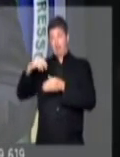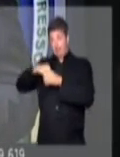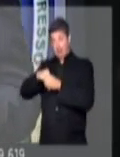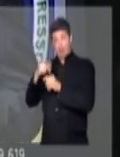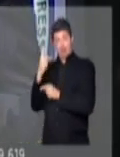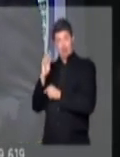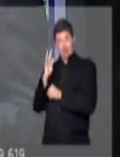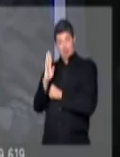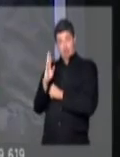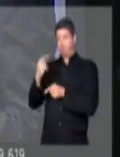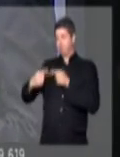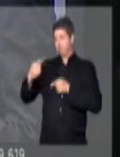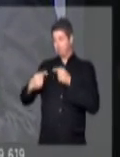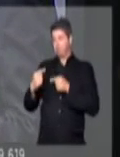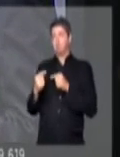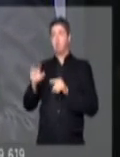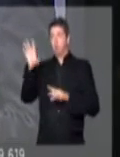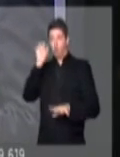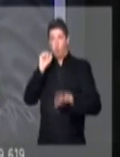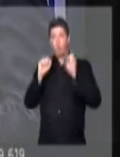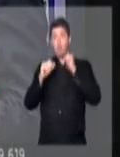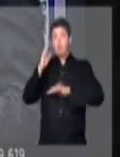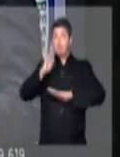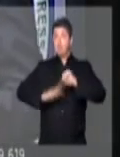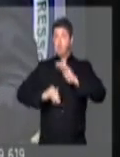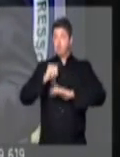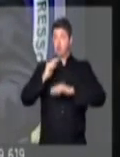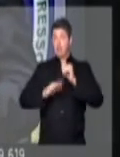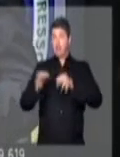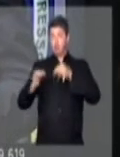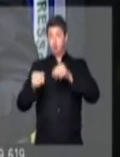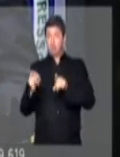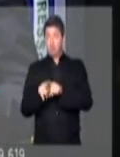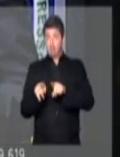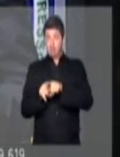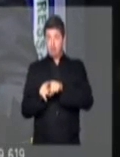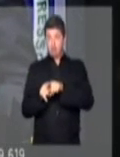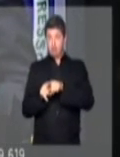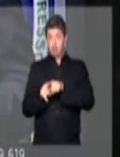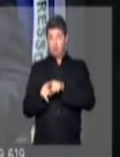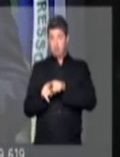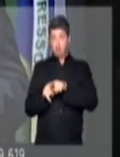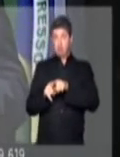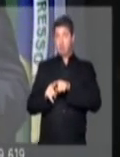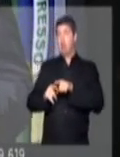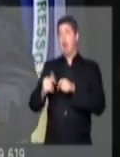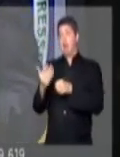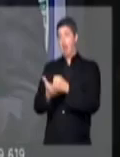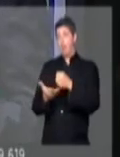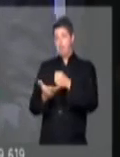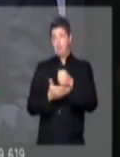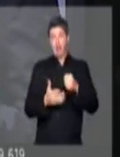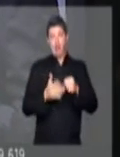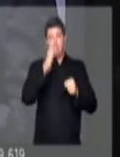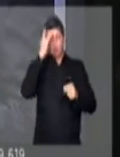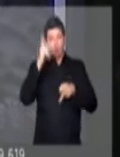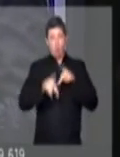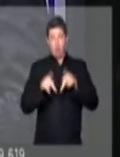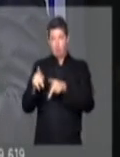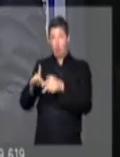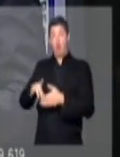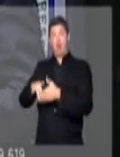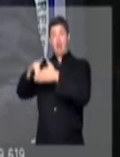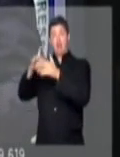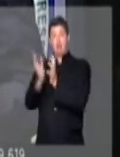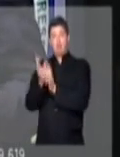internamente, também ouvindo especialistas jurídicos, além de ouvir as nossas bases e as lideranças do